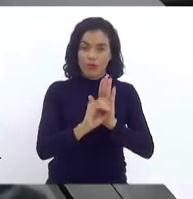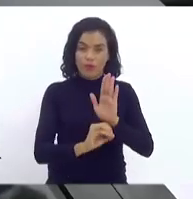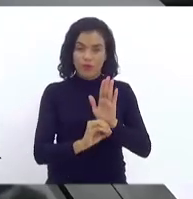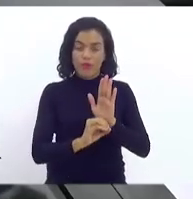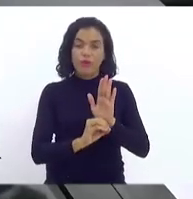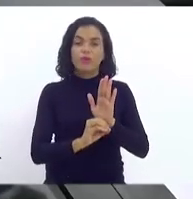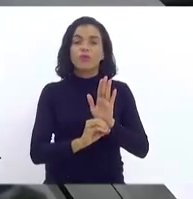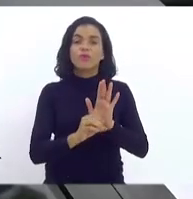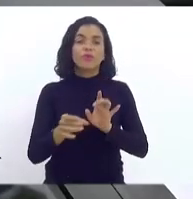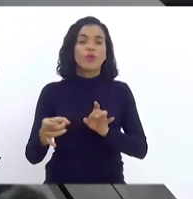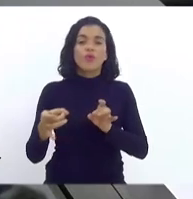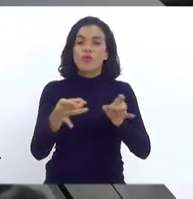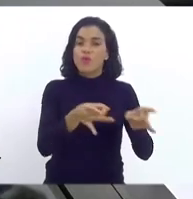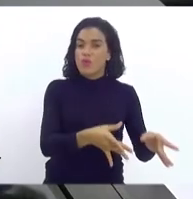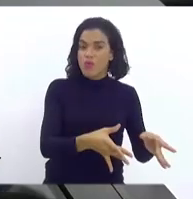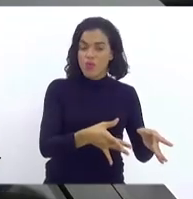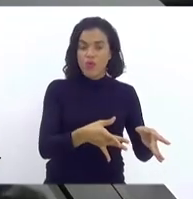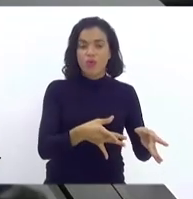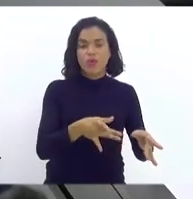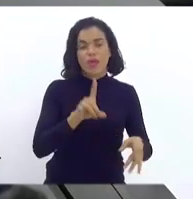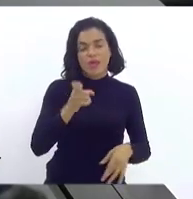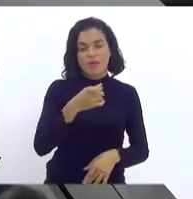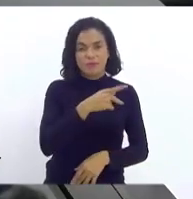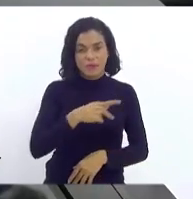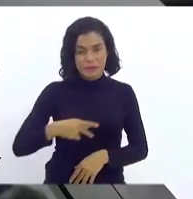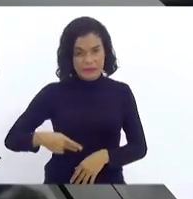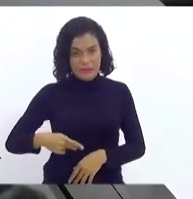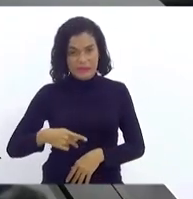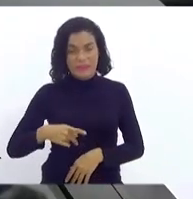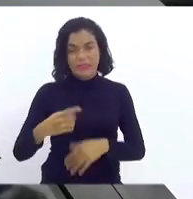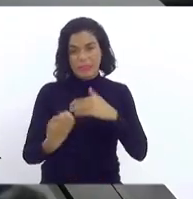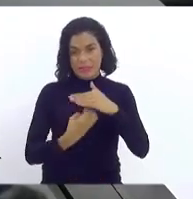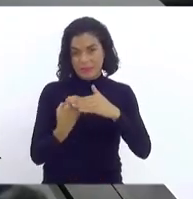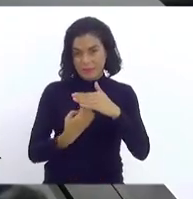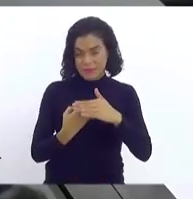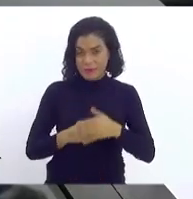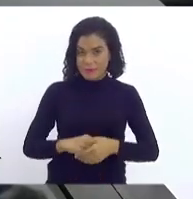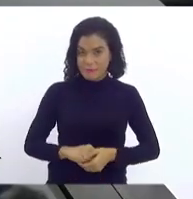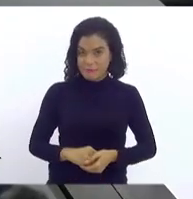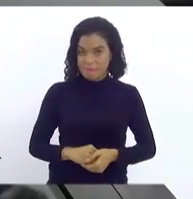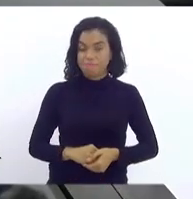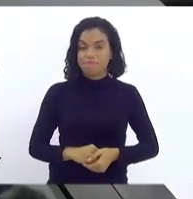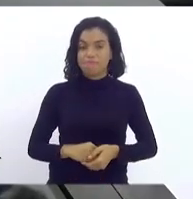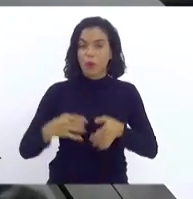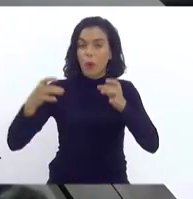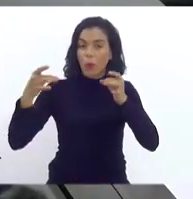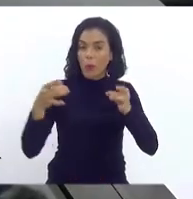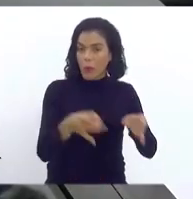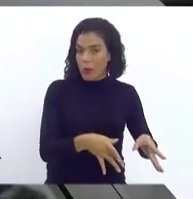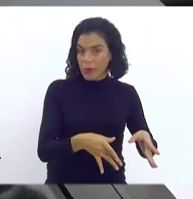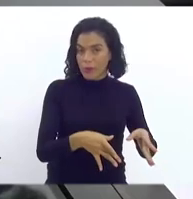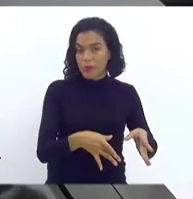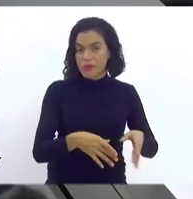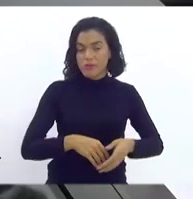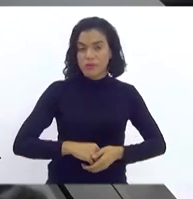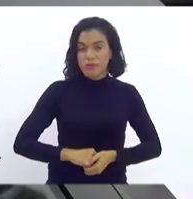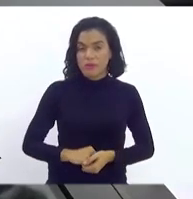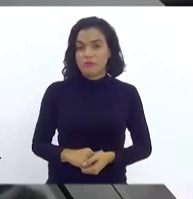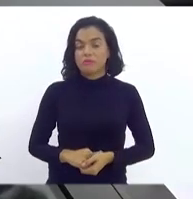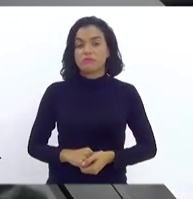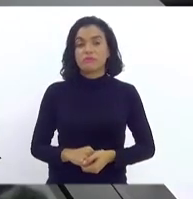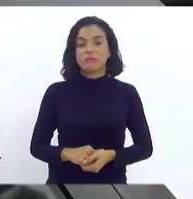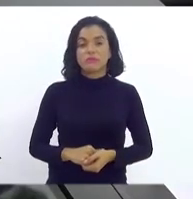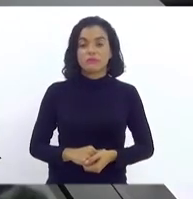renúncia dos patronos anteriores da empresa, razão pela qual também registro, relator, a renúncia do advogado anterior,